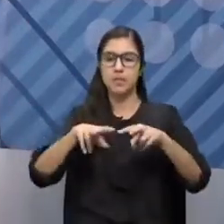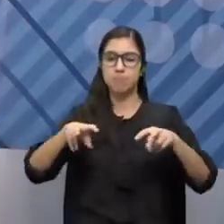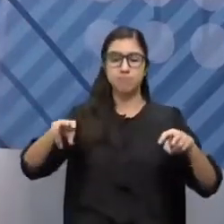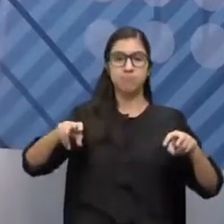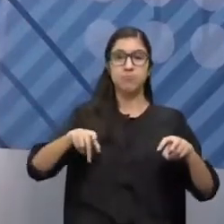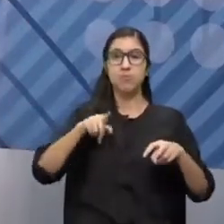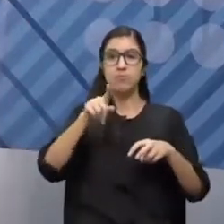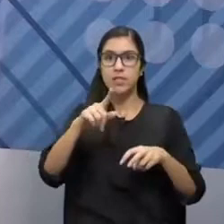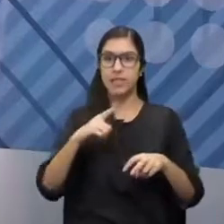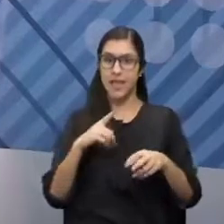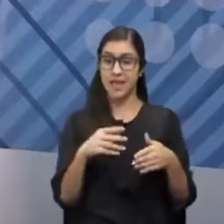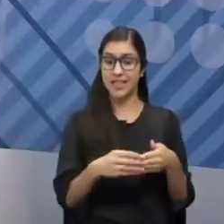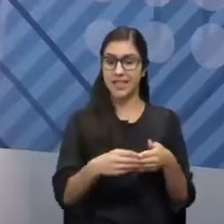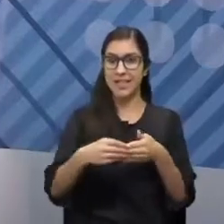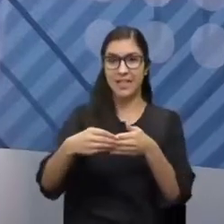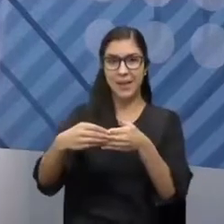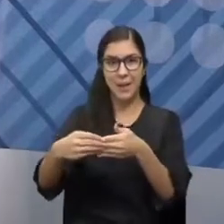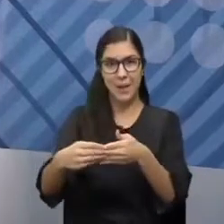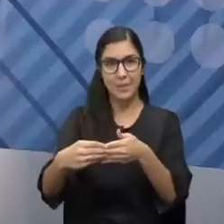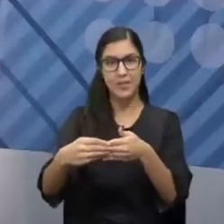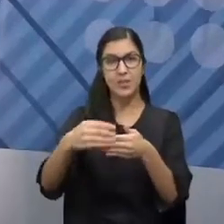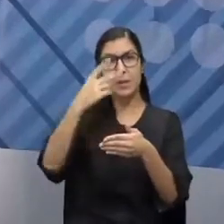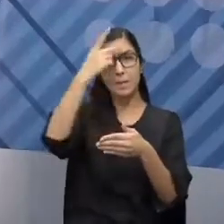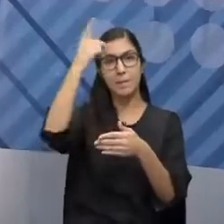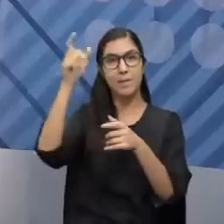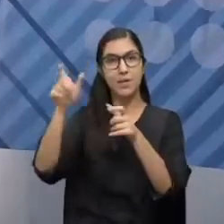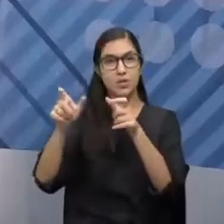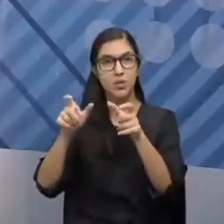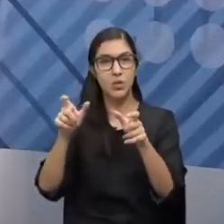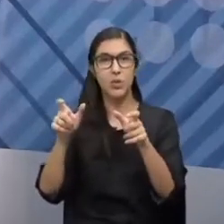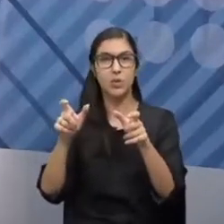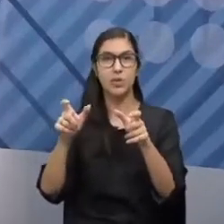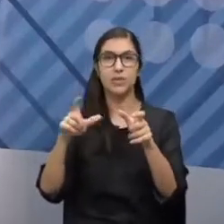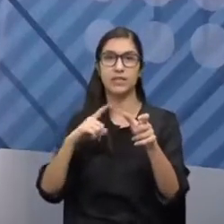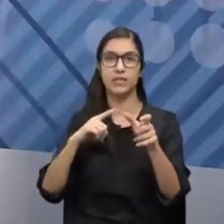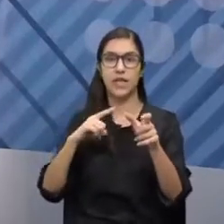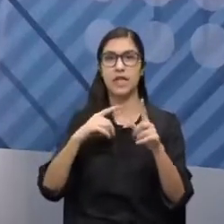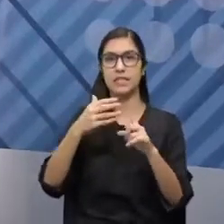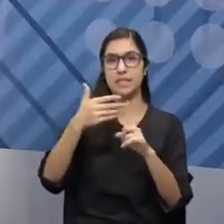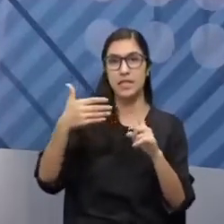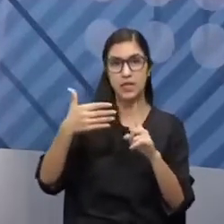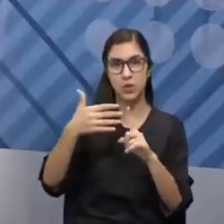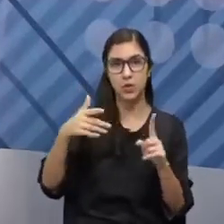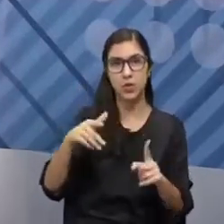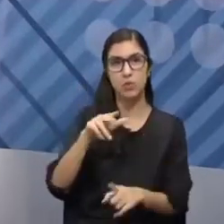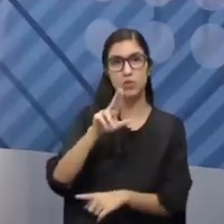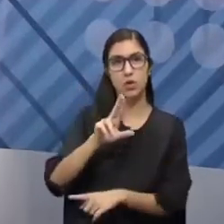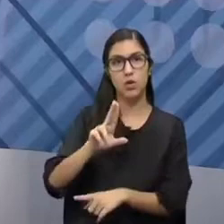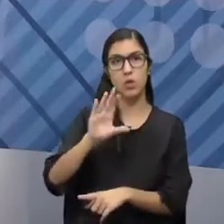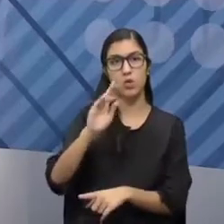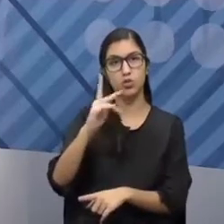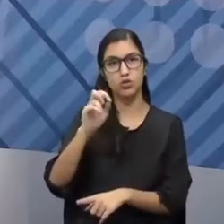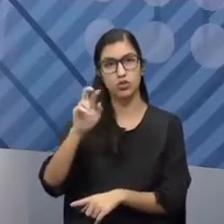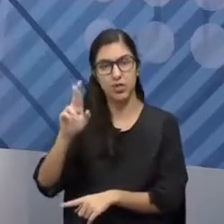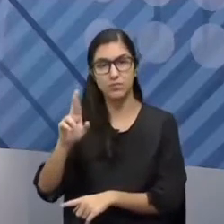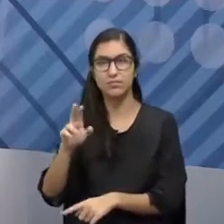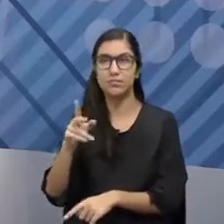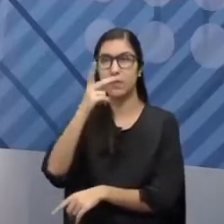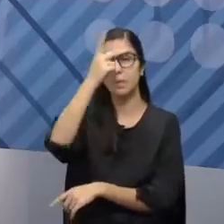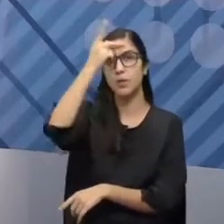mais, sendo guia e intérprete, pessoas com síndrome de Usher, pessoas